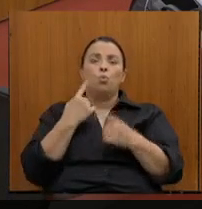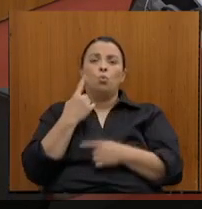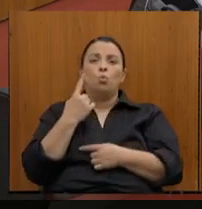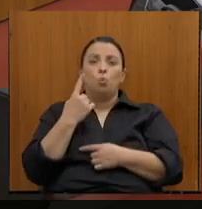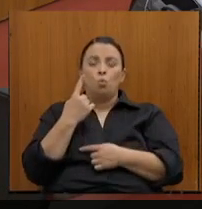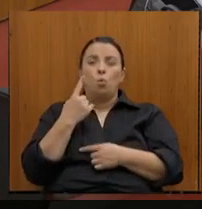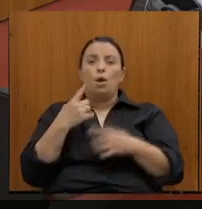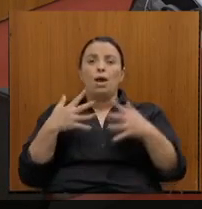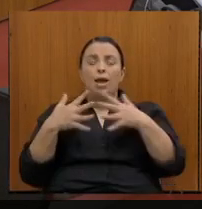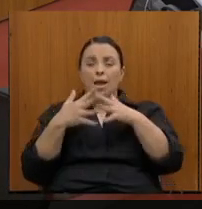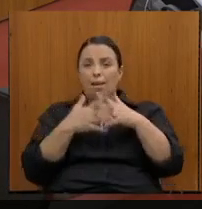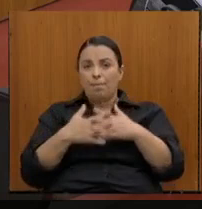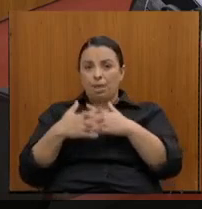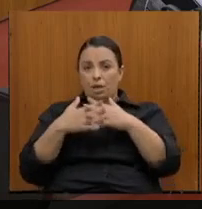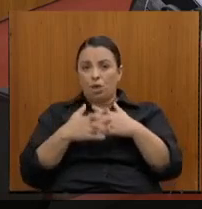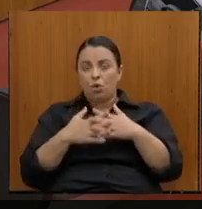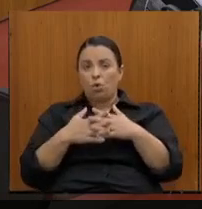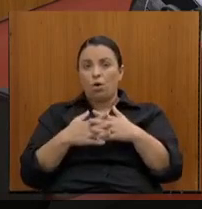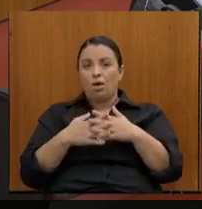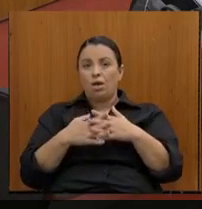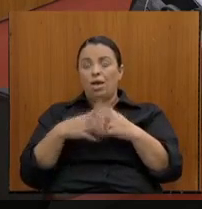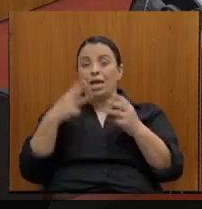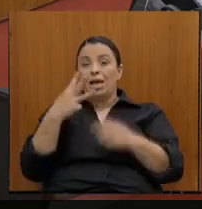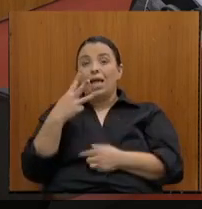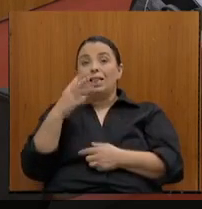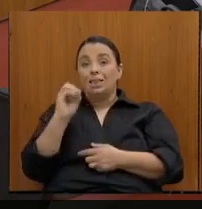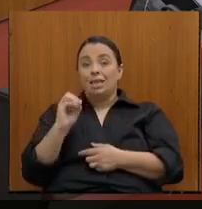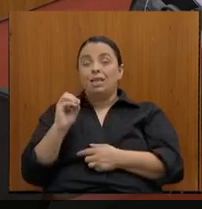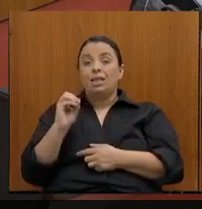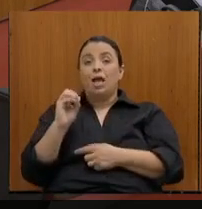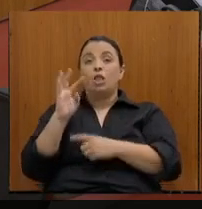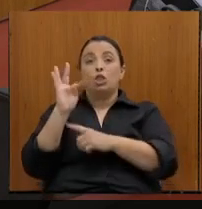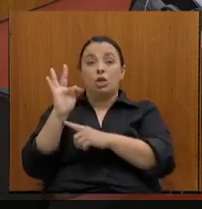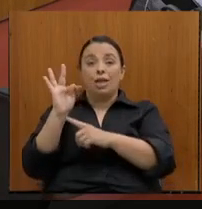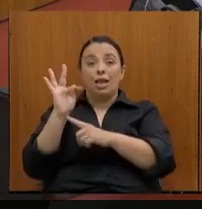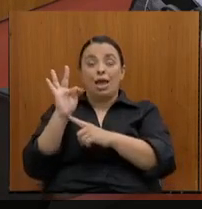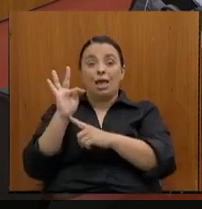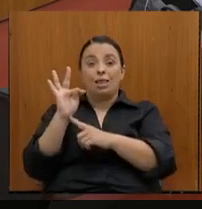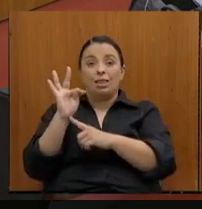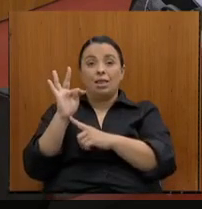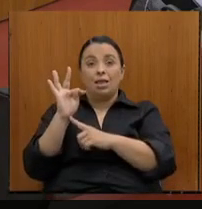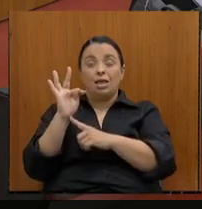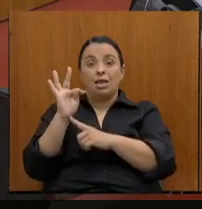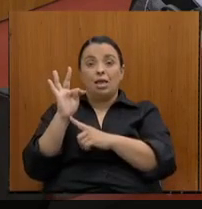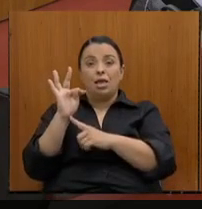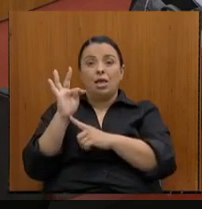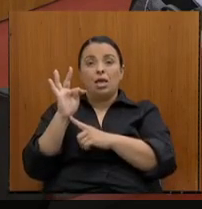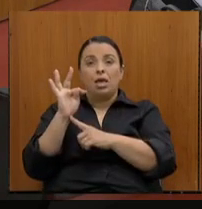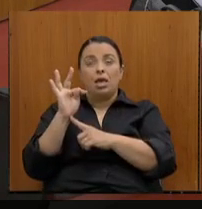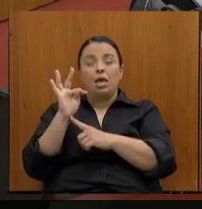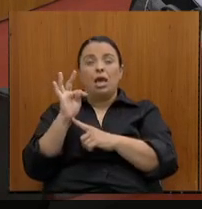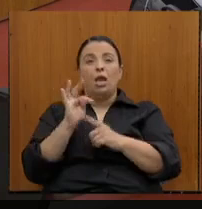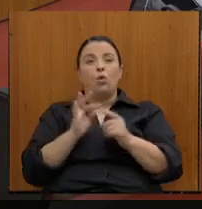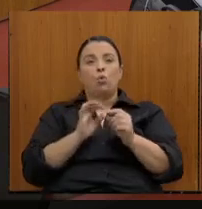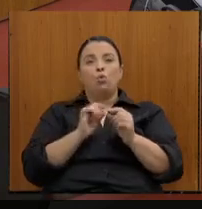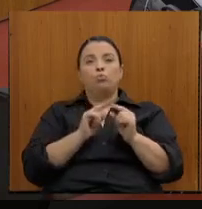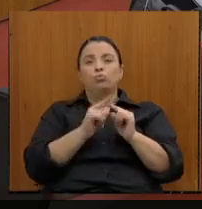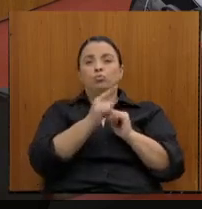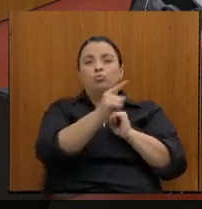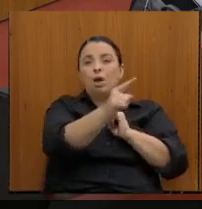caminhão de 30 toneladas 180km não há esse nós não comenta aqui Como avaliar a